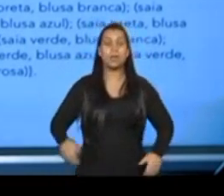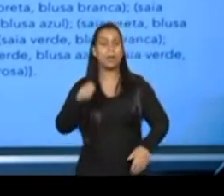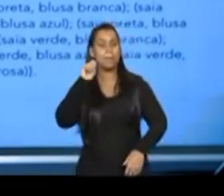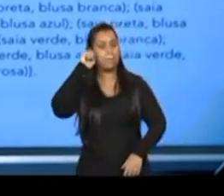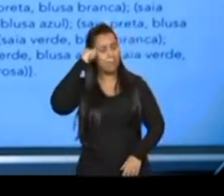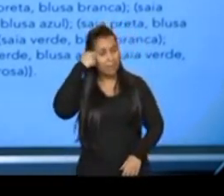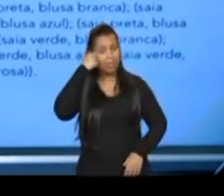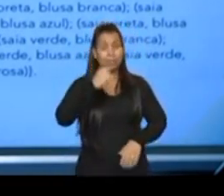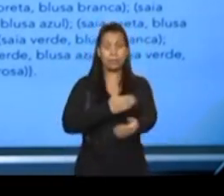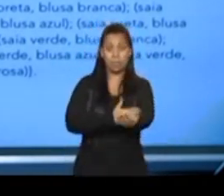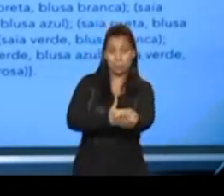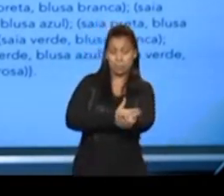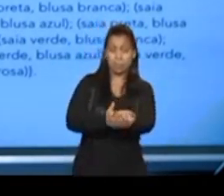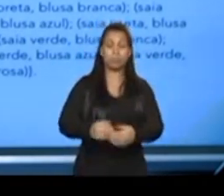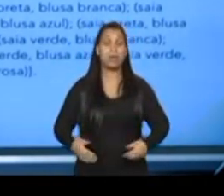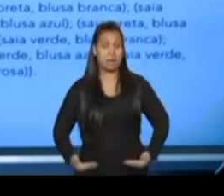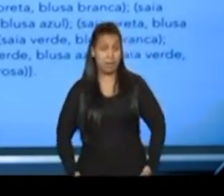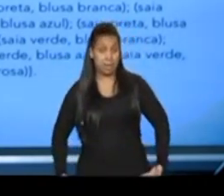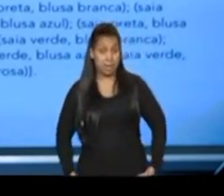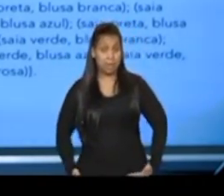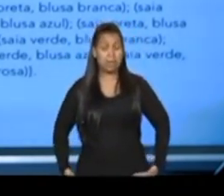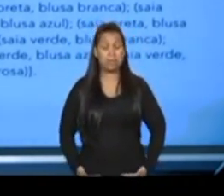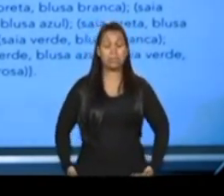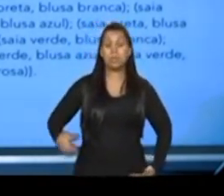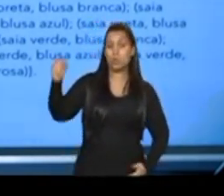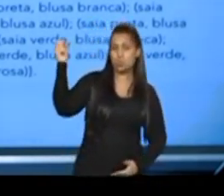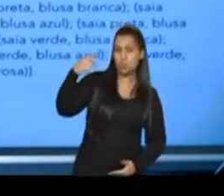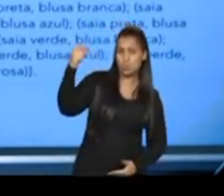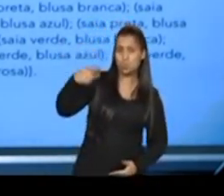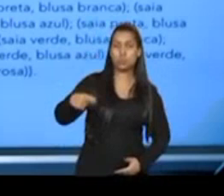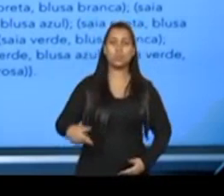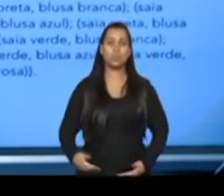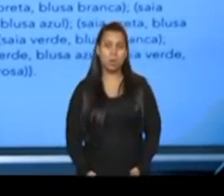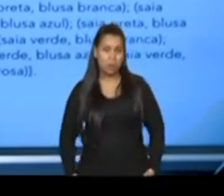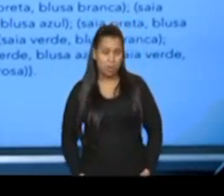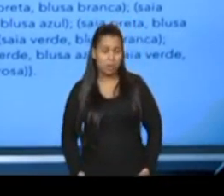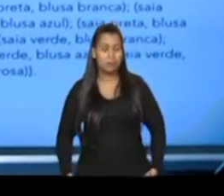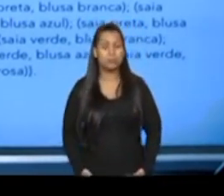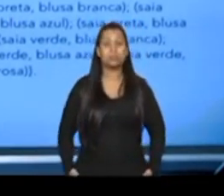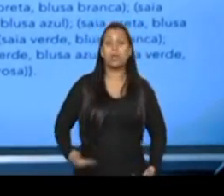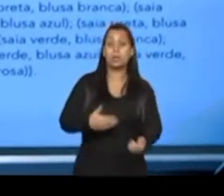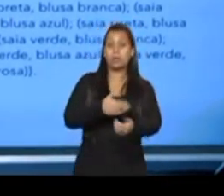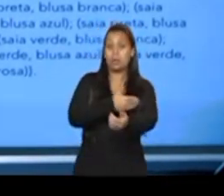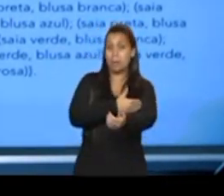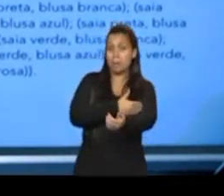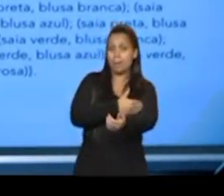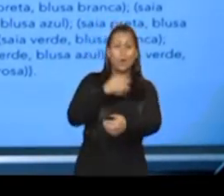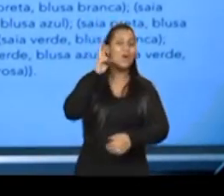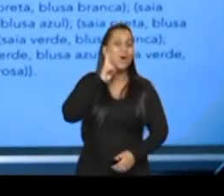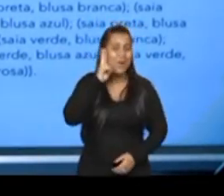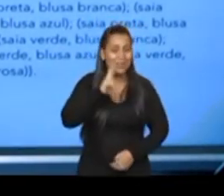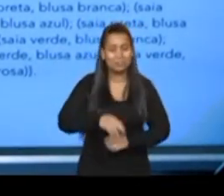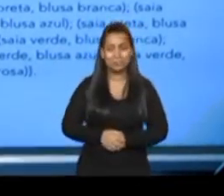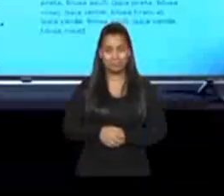blusa branca, a saia preta com a blusa azul, a saia preta com a blusa rosa. A saia verde também com as 3